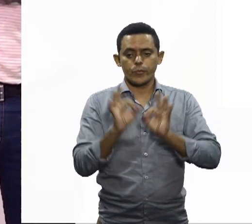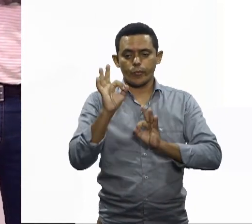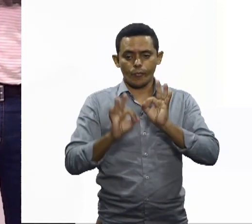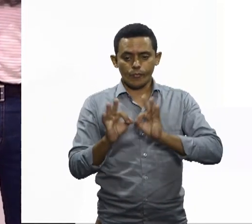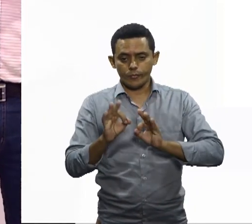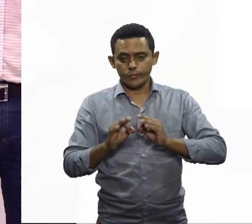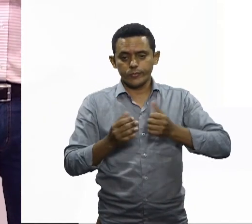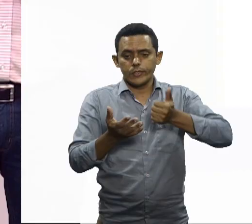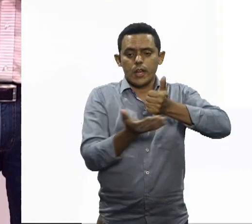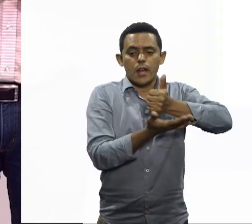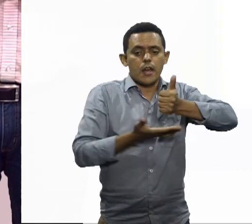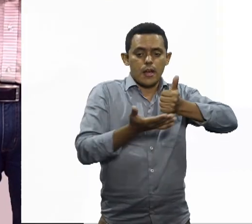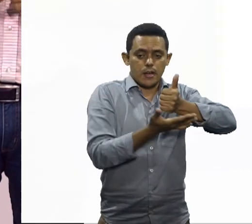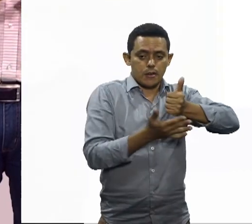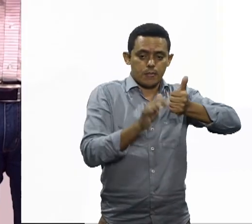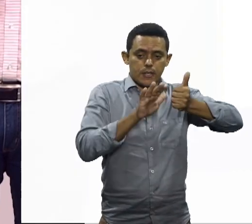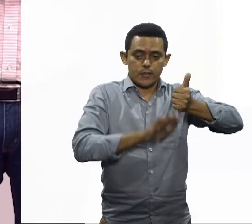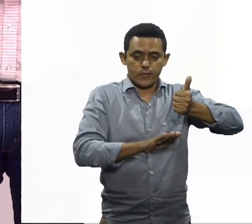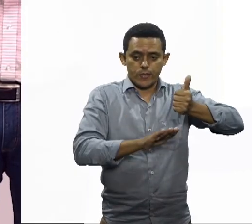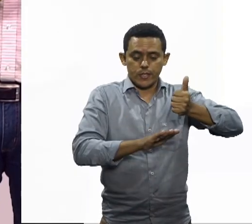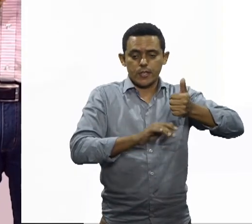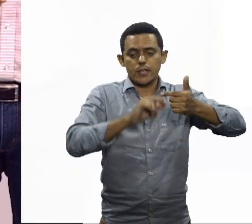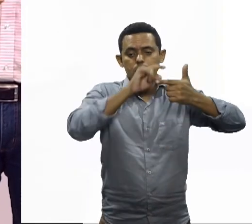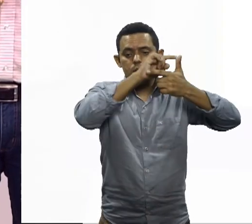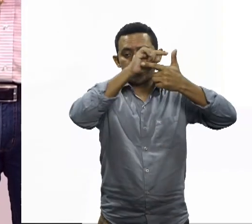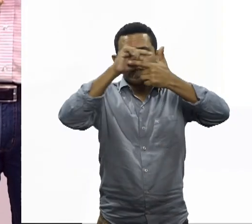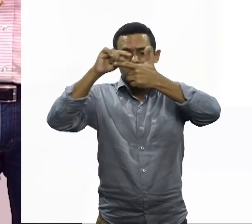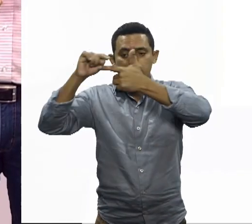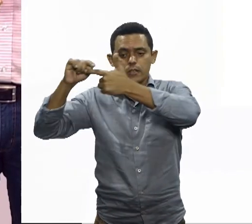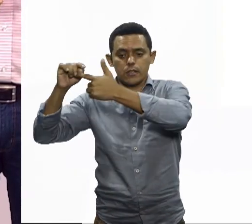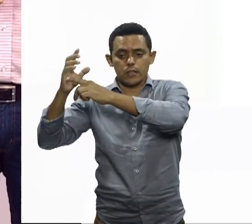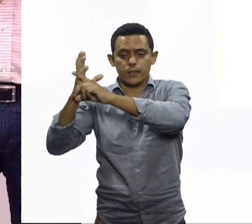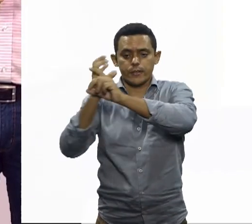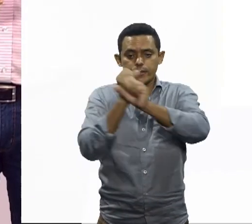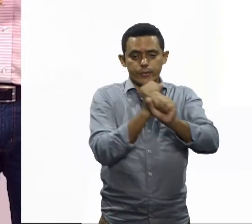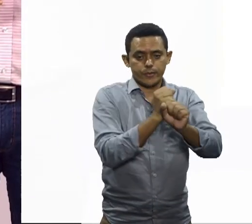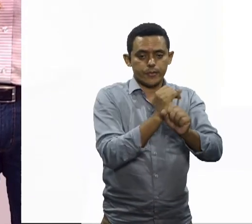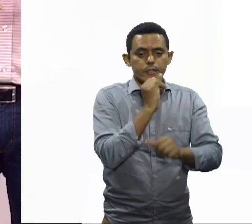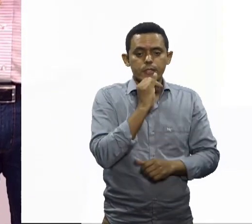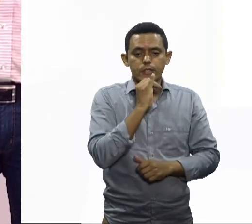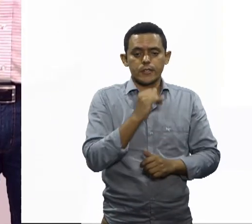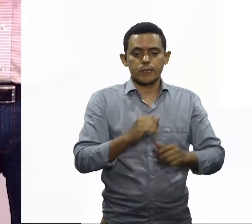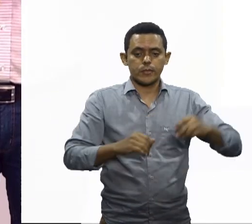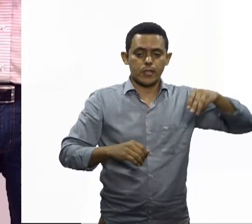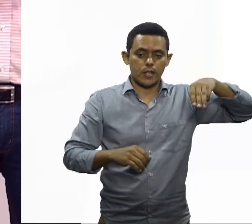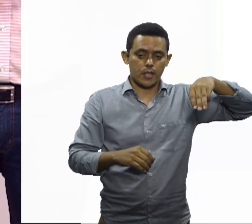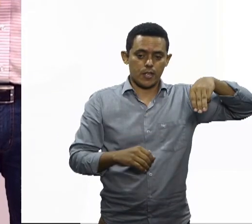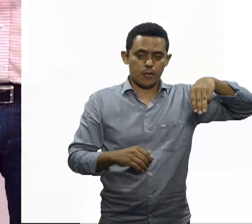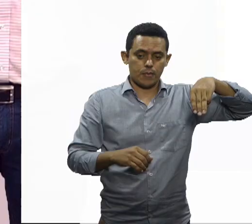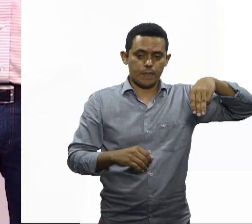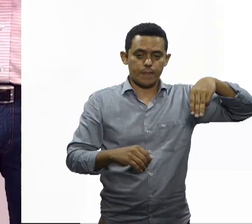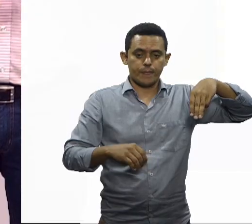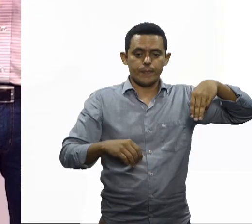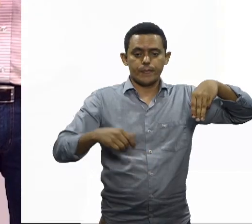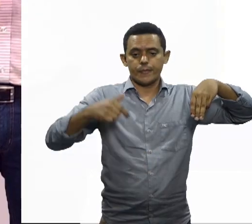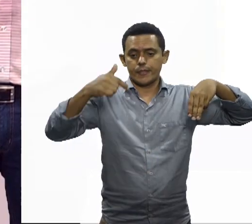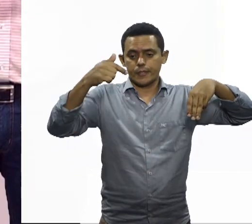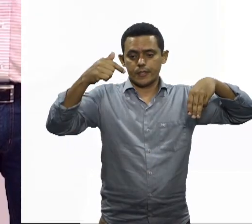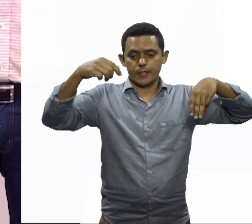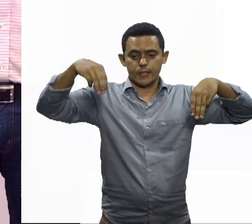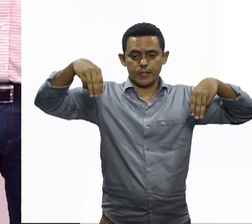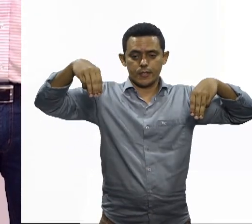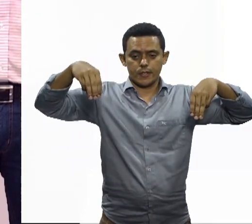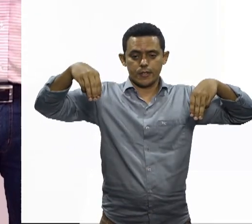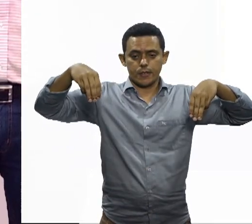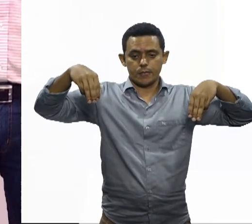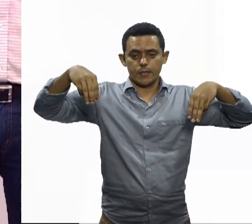conserva-se a base e somos expoentes. Então, observa ali, eu tenho um M no 10, que representa o metro, tem um M no 7, que também representa metro,